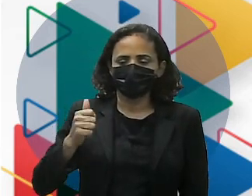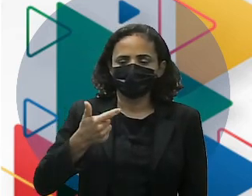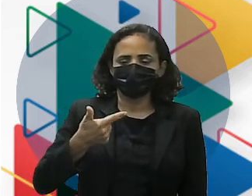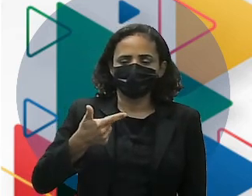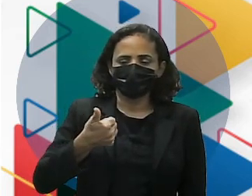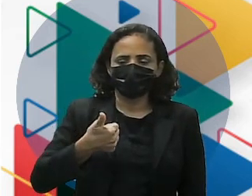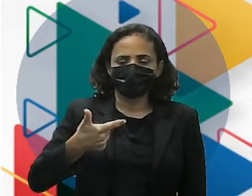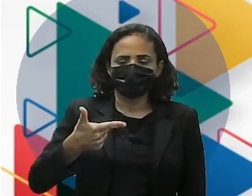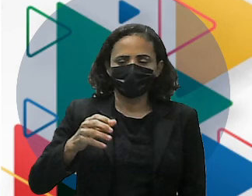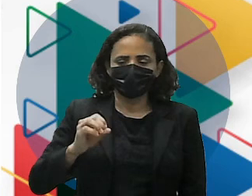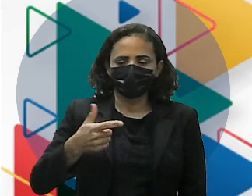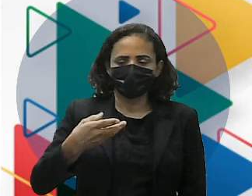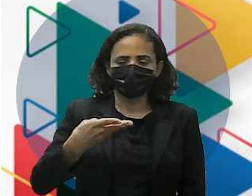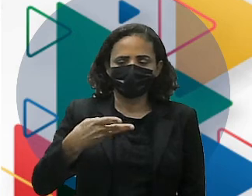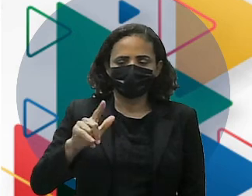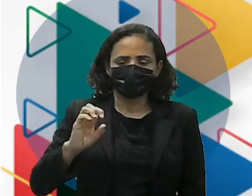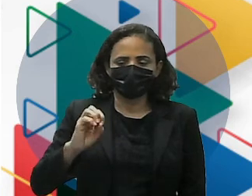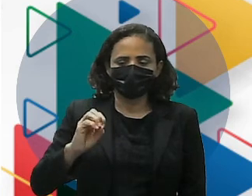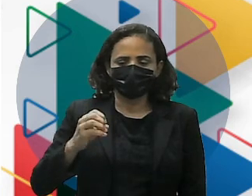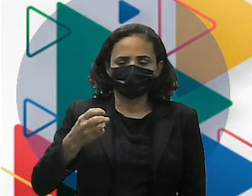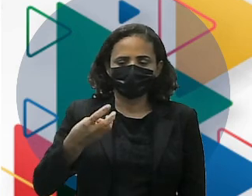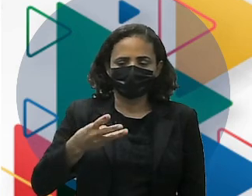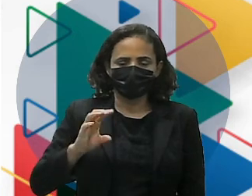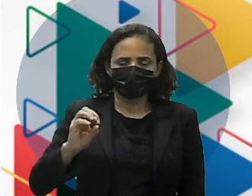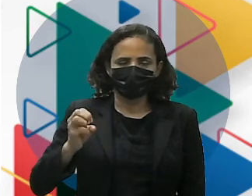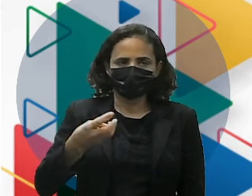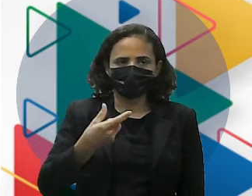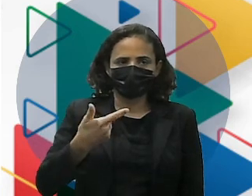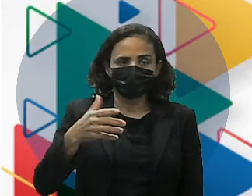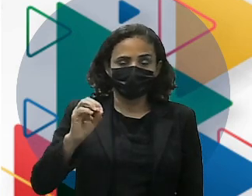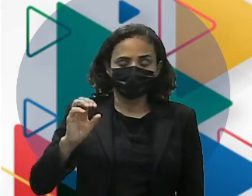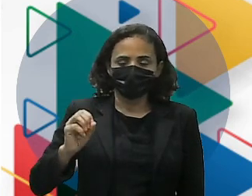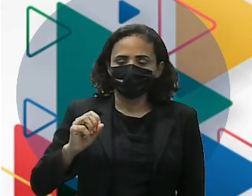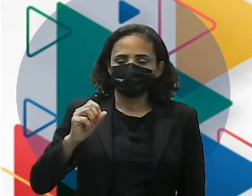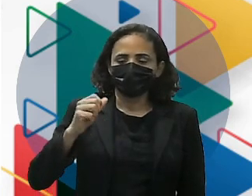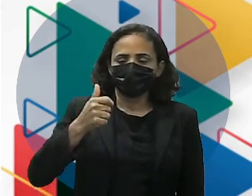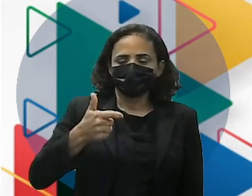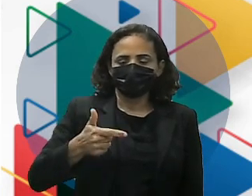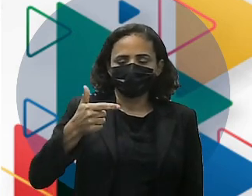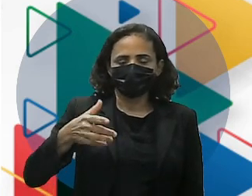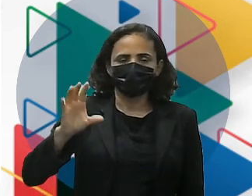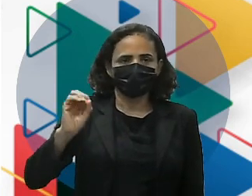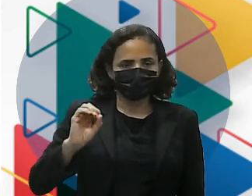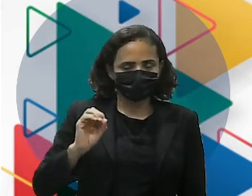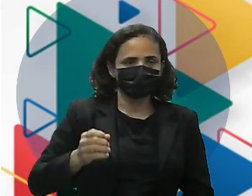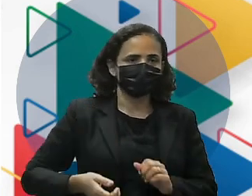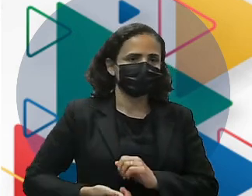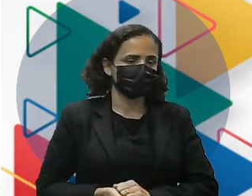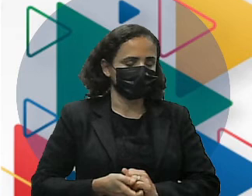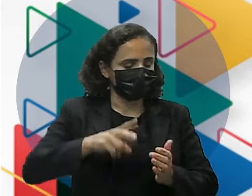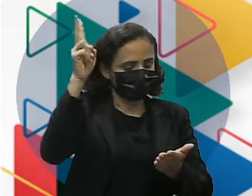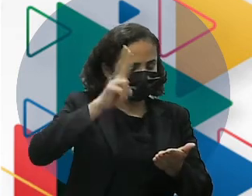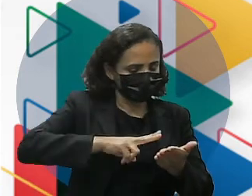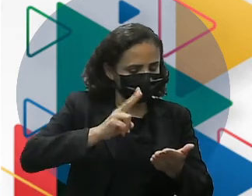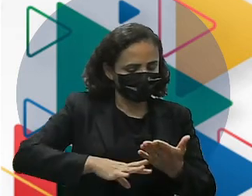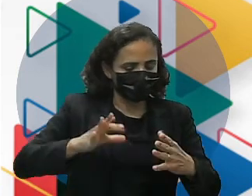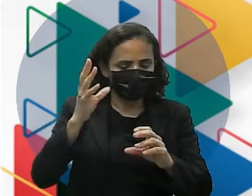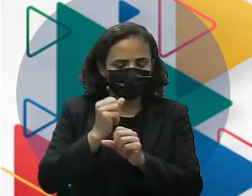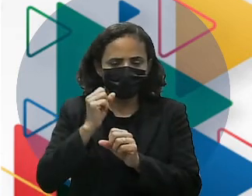240, 300, 200 e 220. A questão pede que a gente calcule a